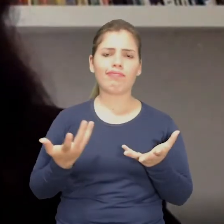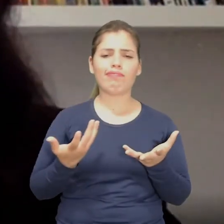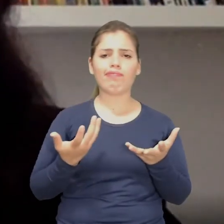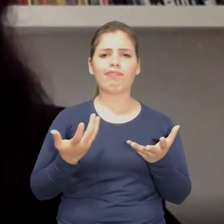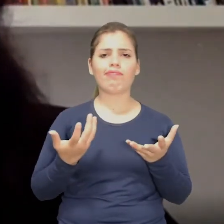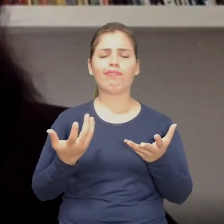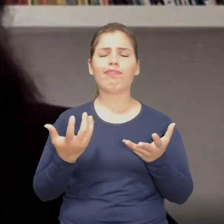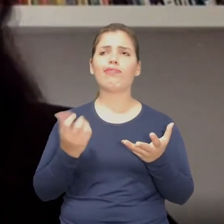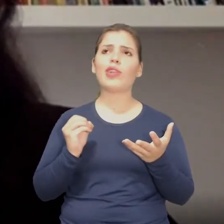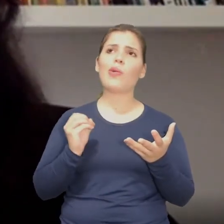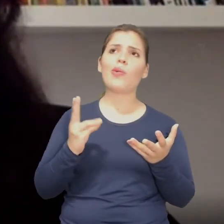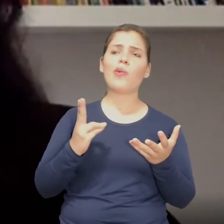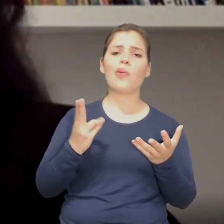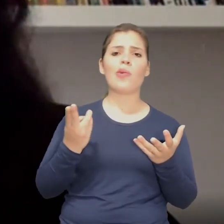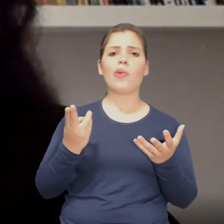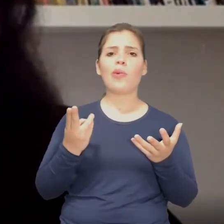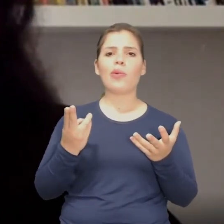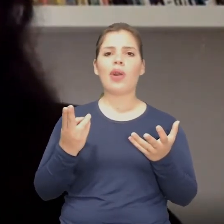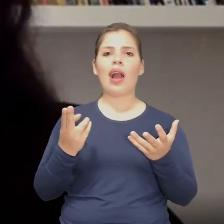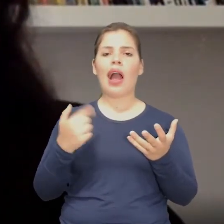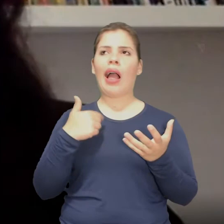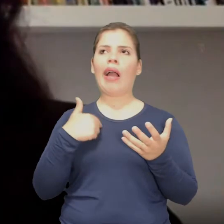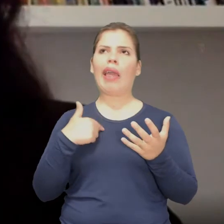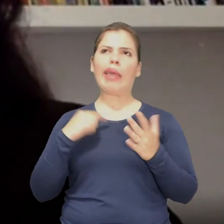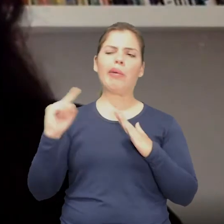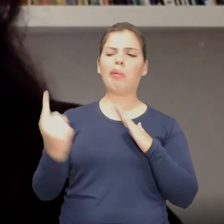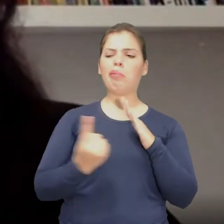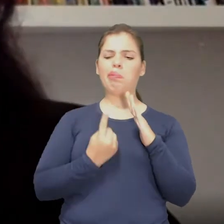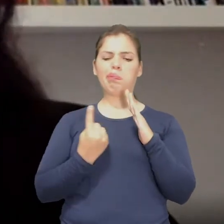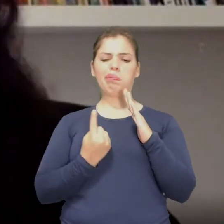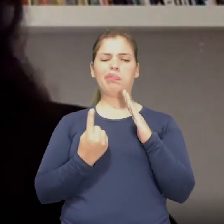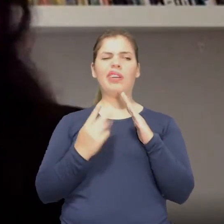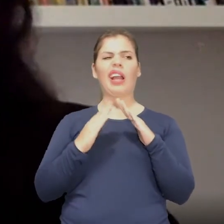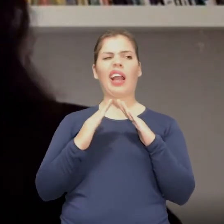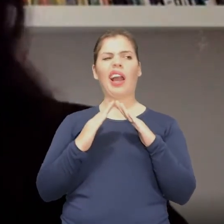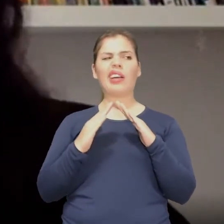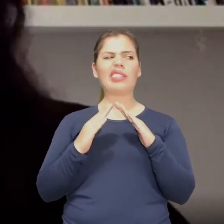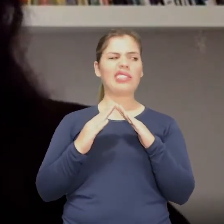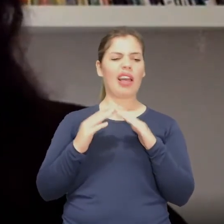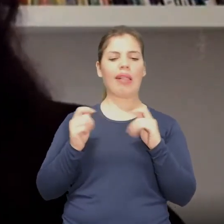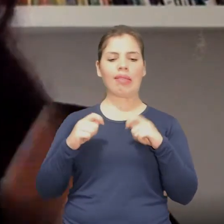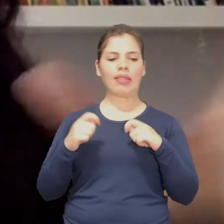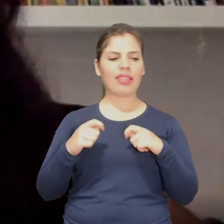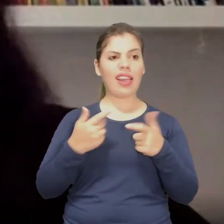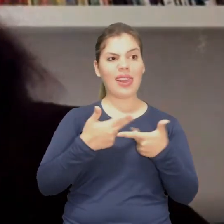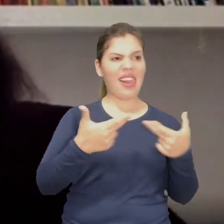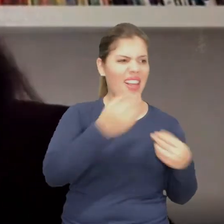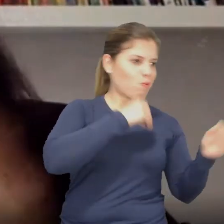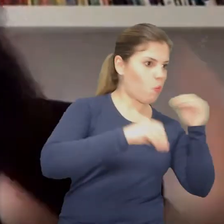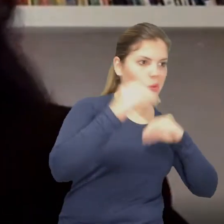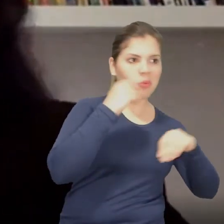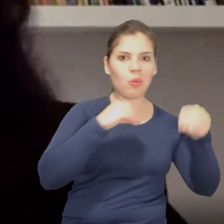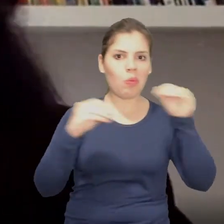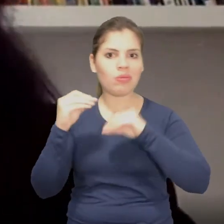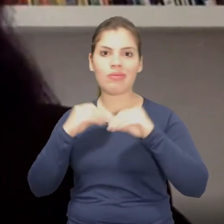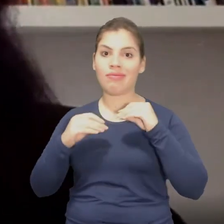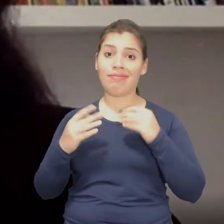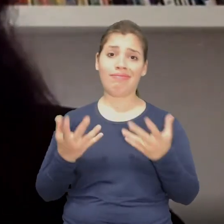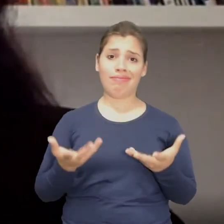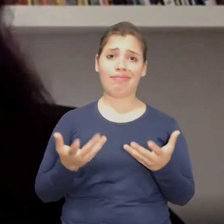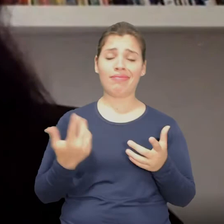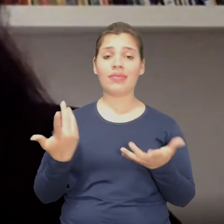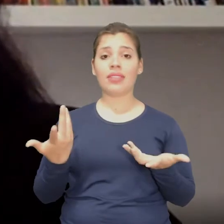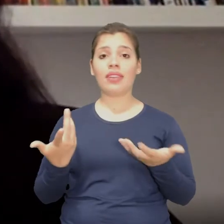propício e isolado, de forma a facilitar, por exemplo, uma orgia alimentar ou uma compulsão